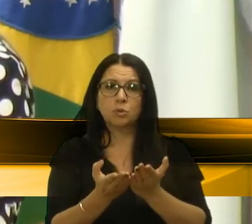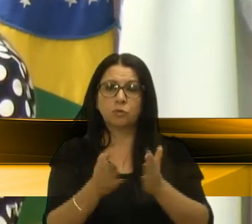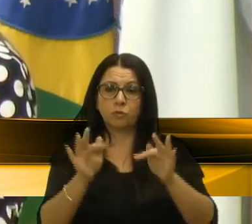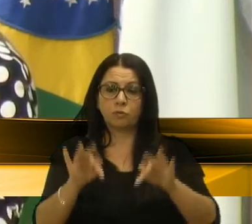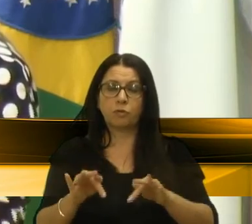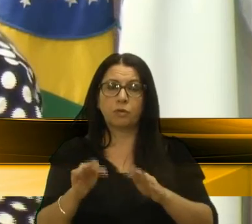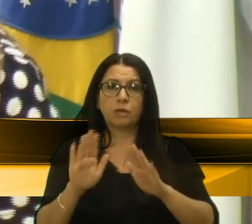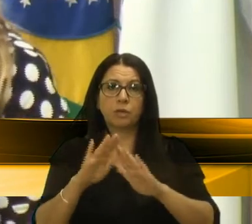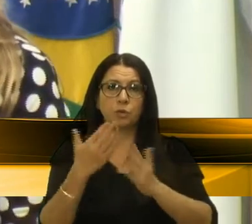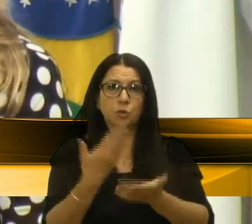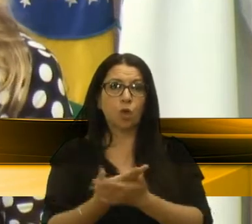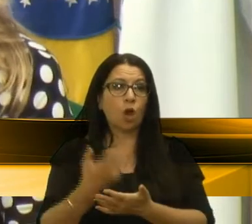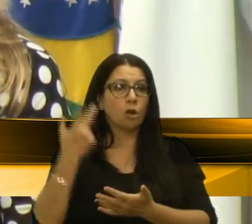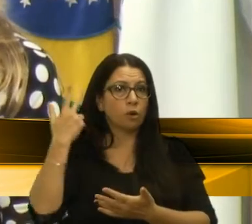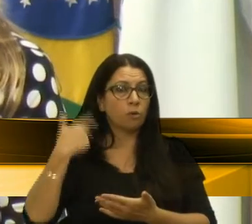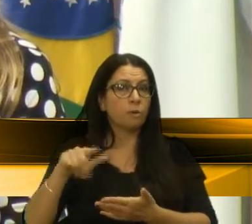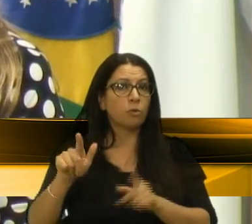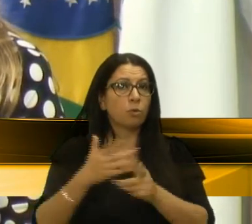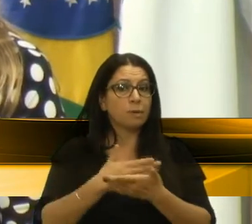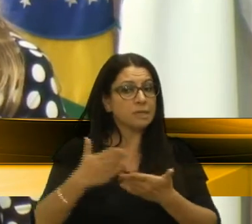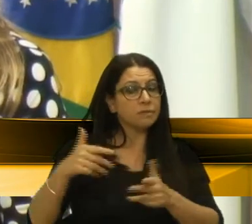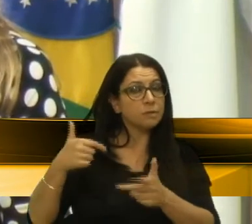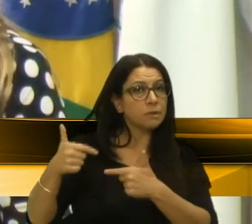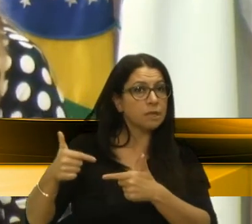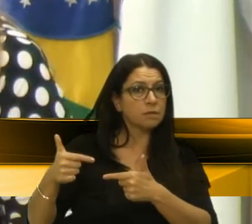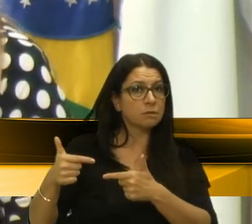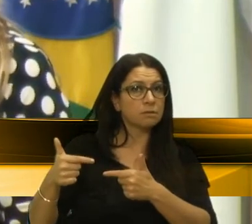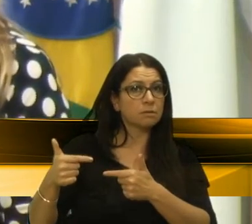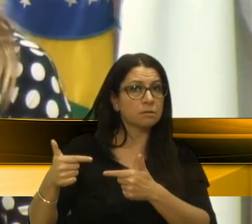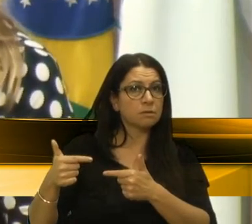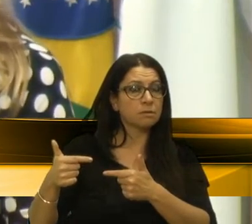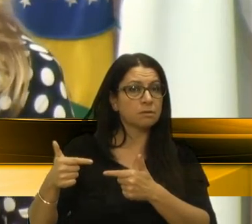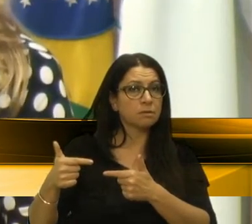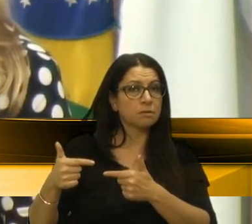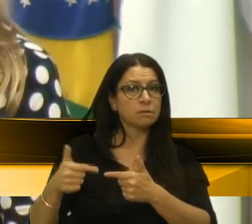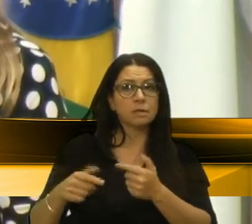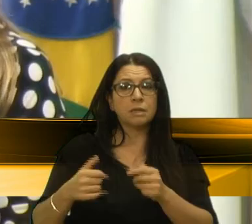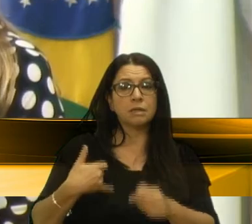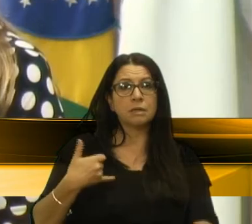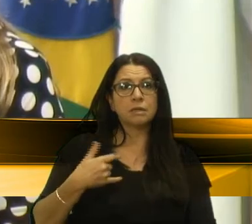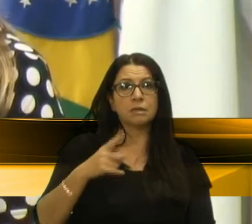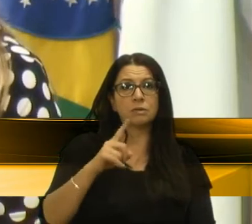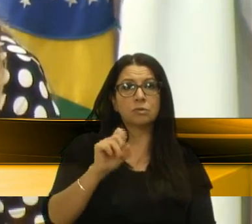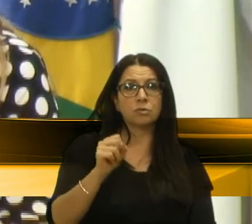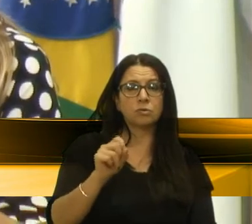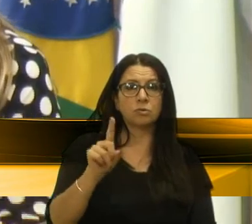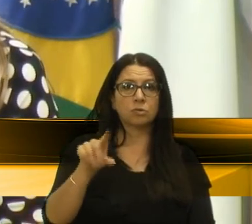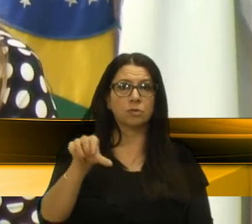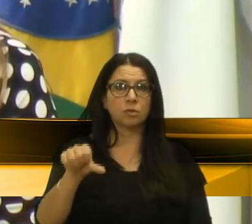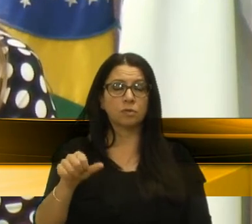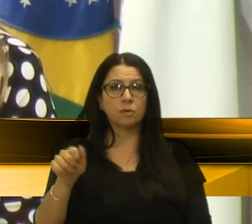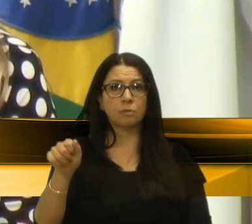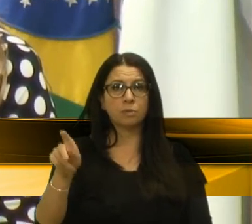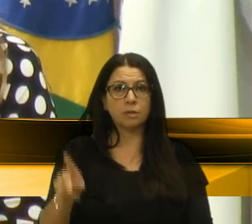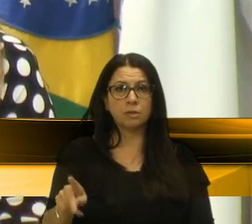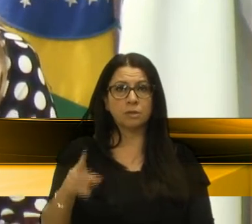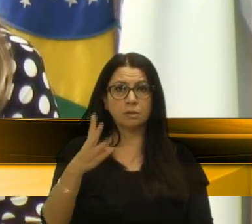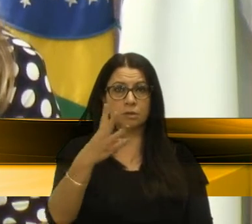escola normal, já começava a trabalhar cedo, 18, 19 anos, se aposentou aos